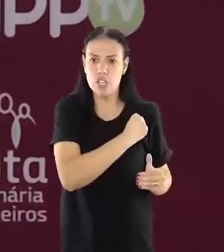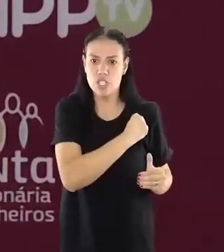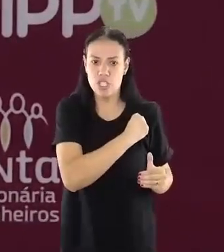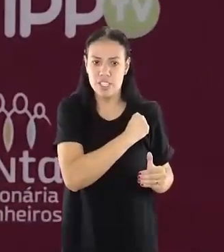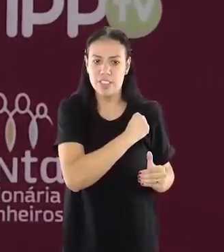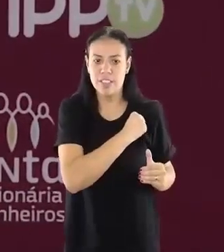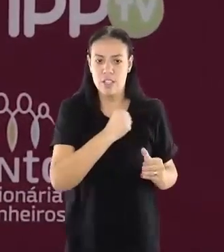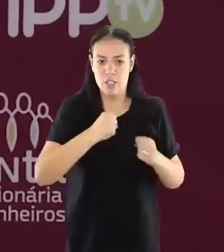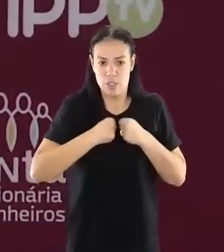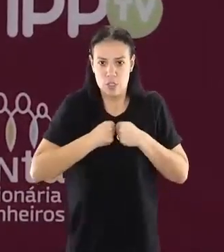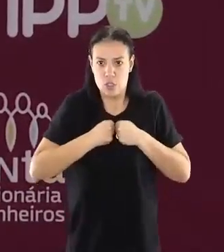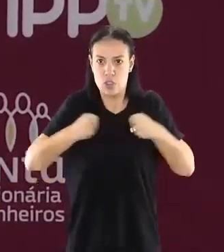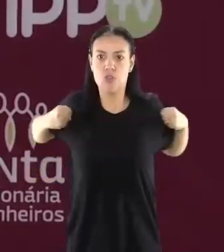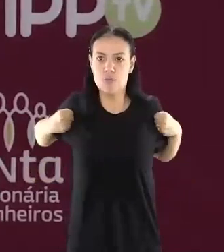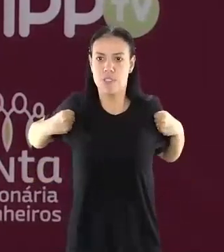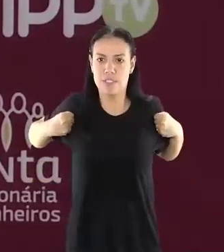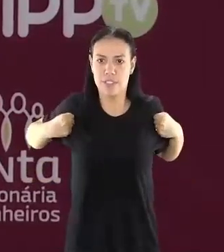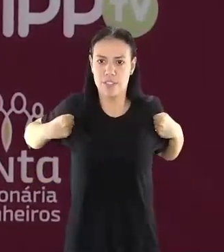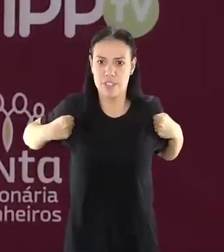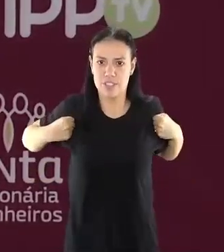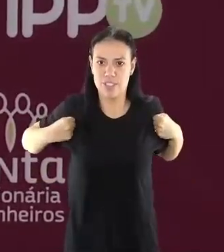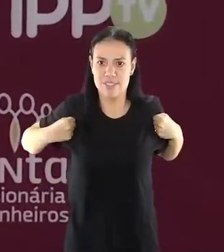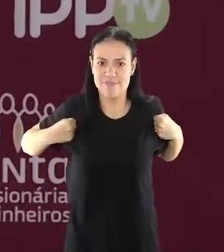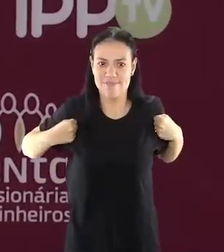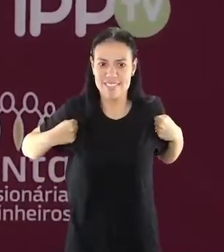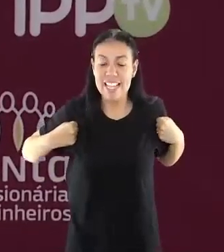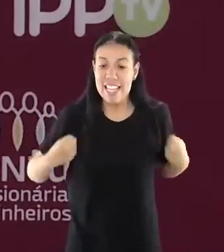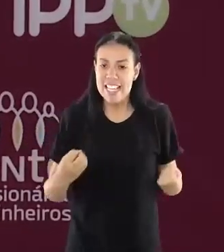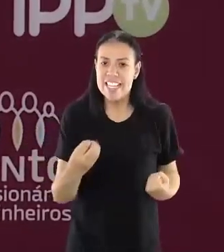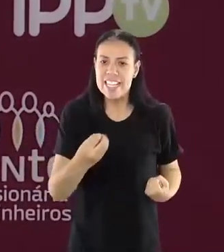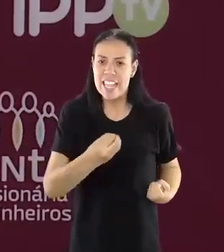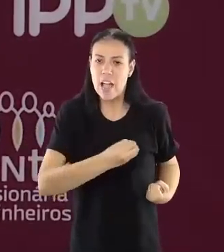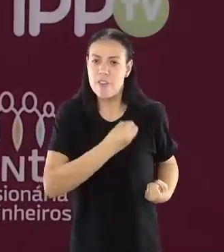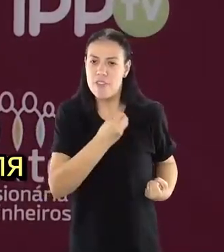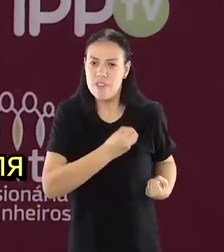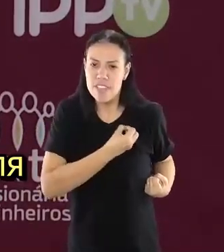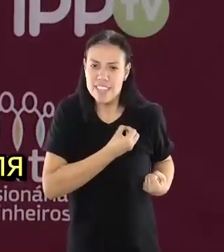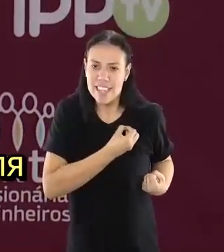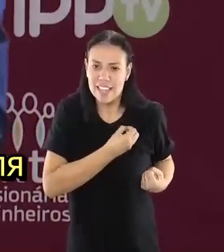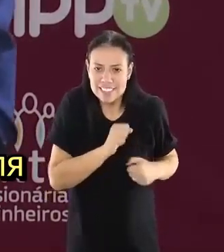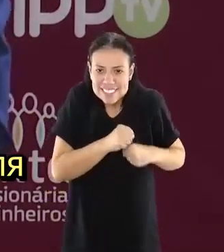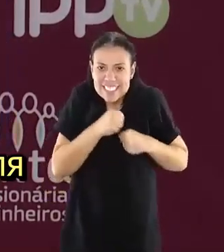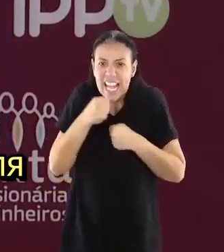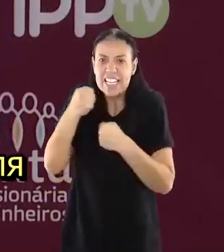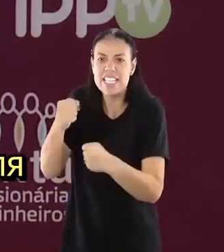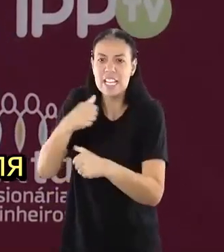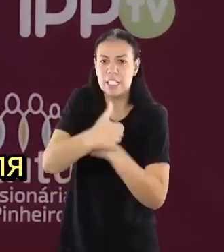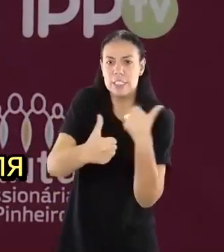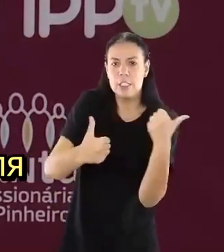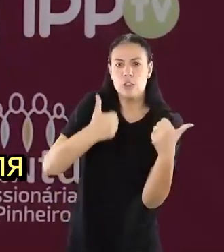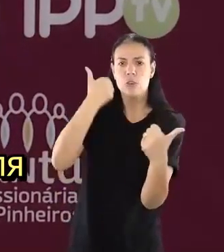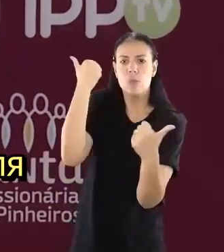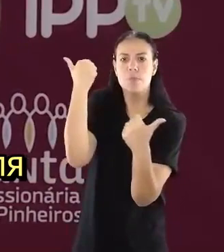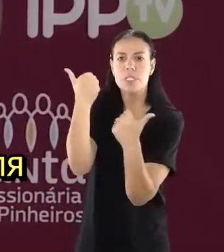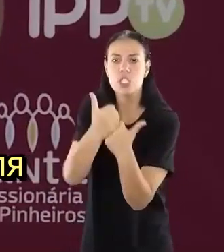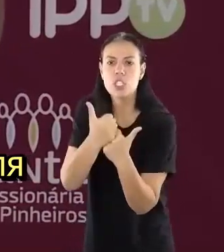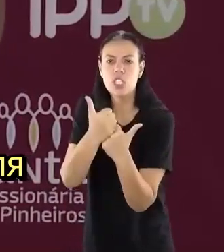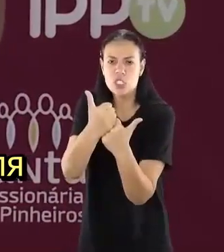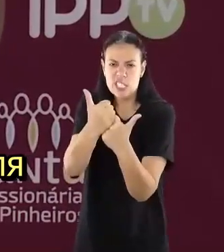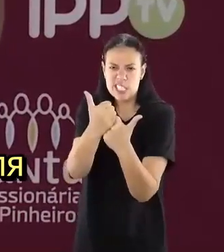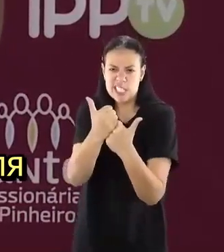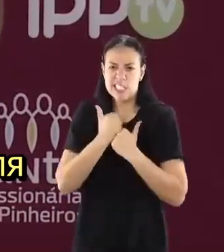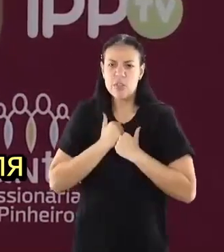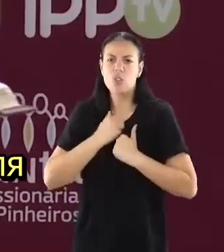como sacrifício pelos nossos pecados. Mas ofereceram a ele mirra. Mirra era o produto usado para o